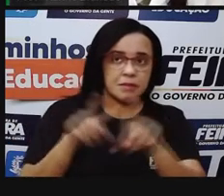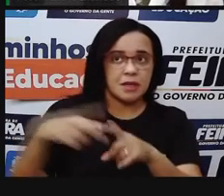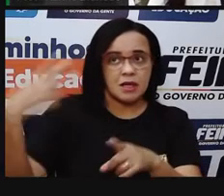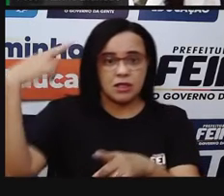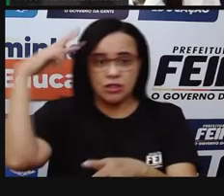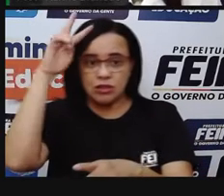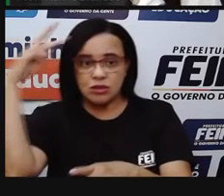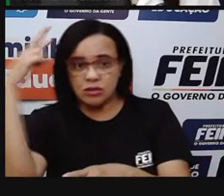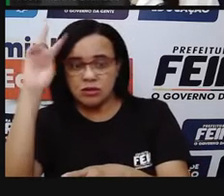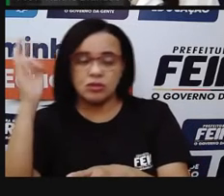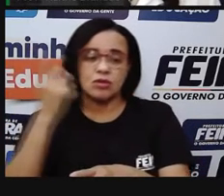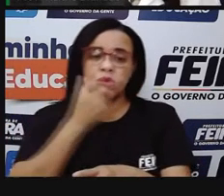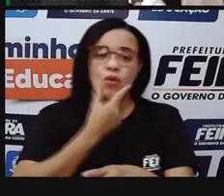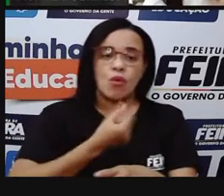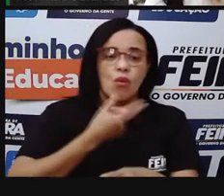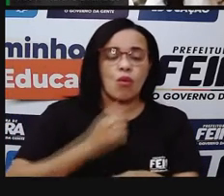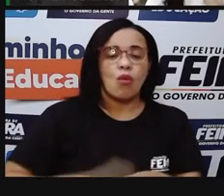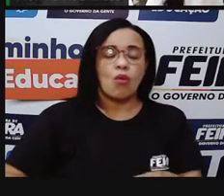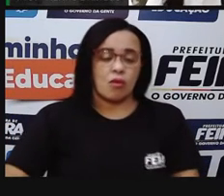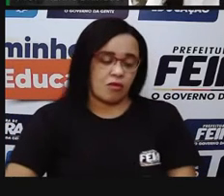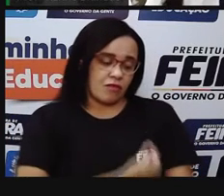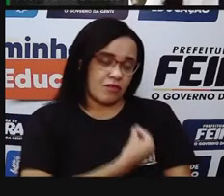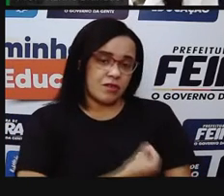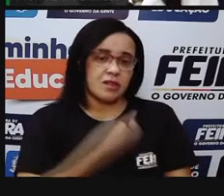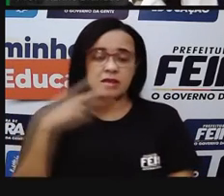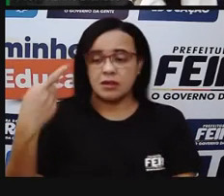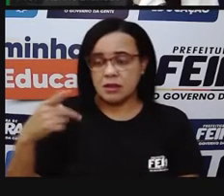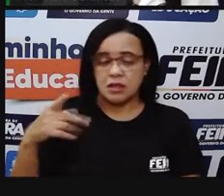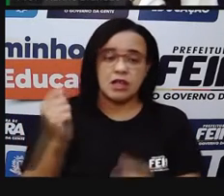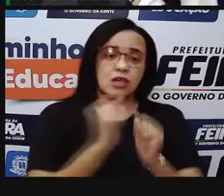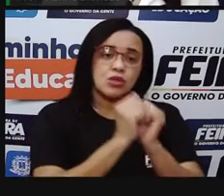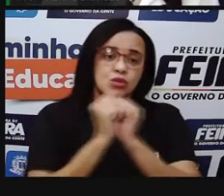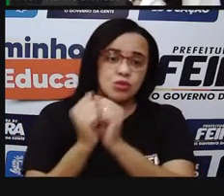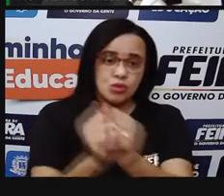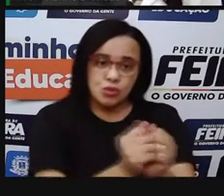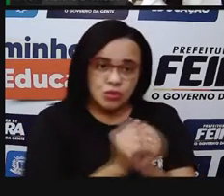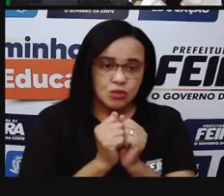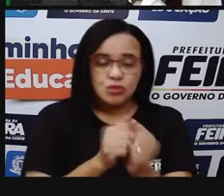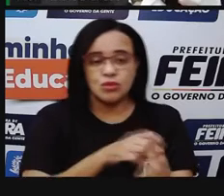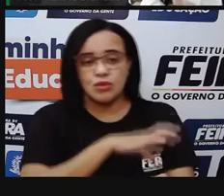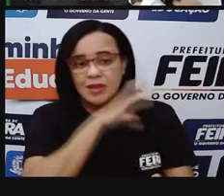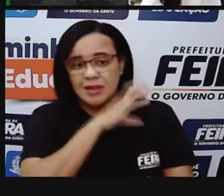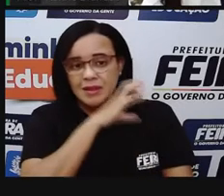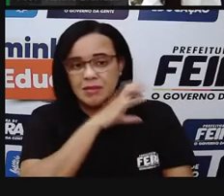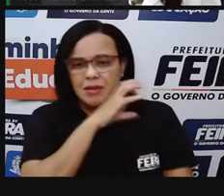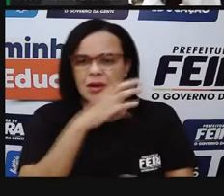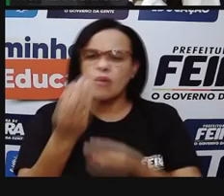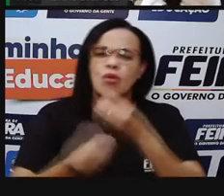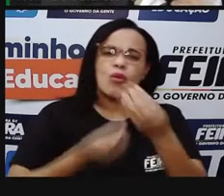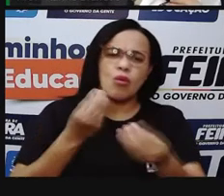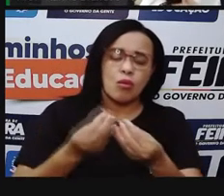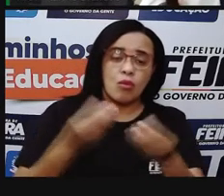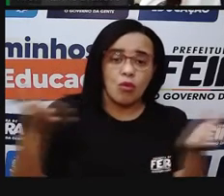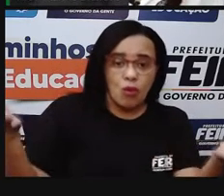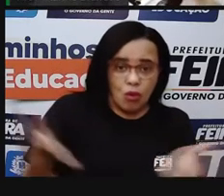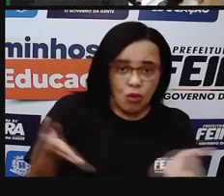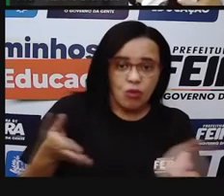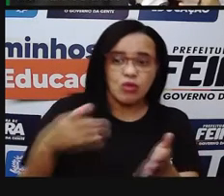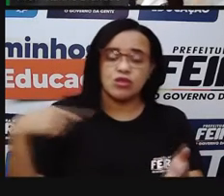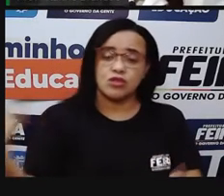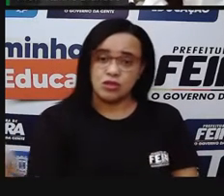com os animais, né, que tinha os animais como irmãos, né? Será que hoje nós,